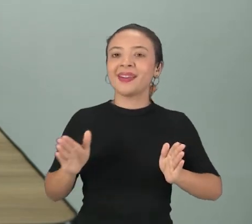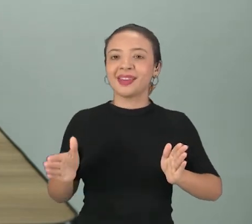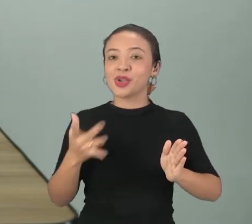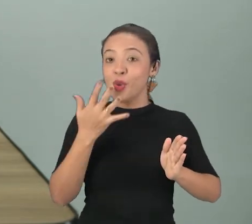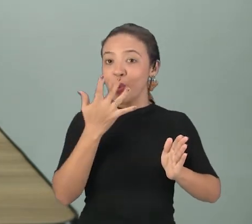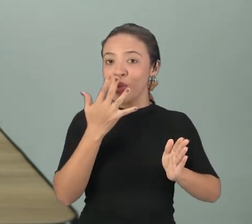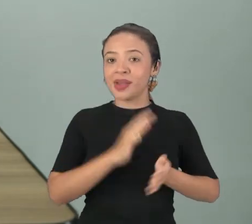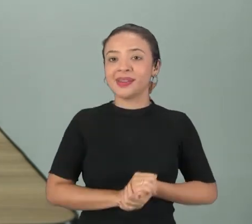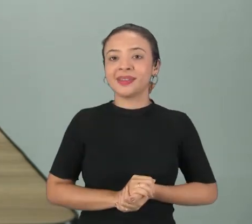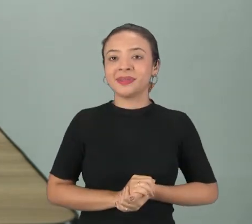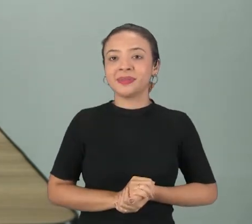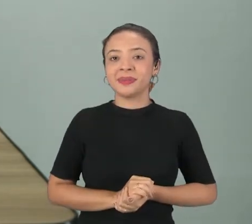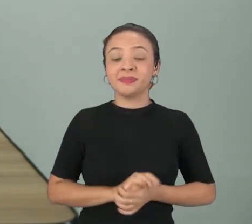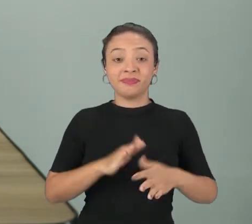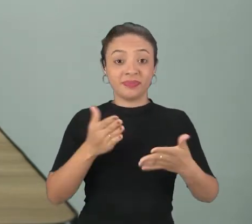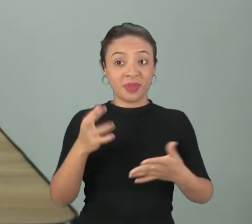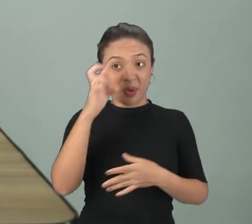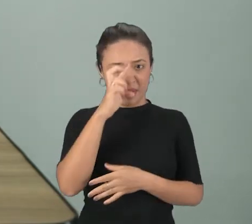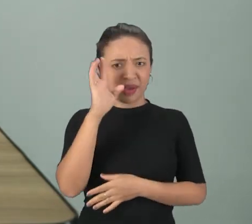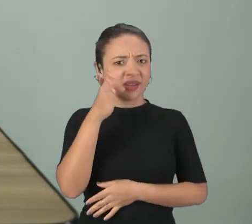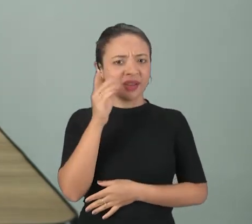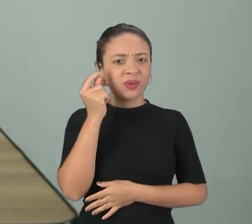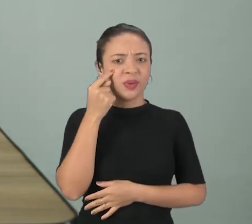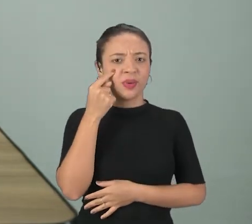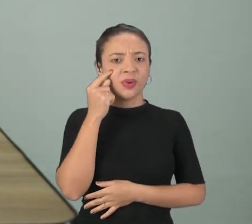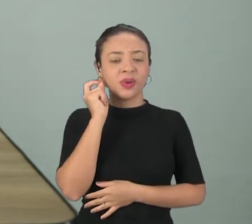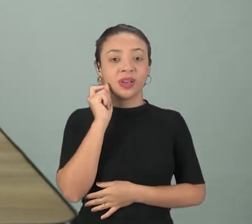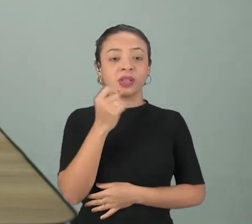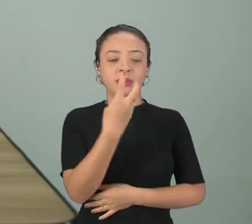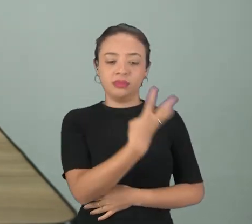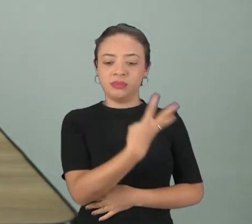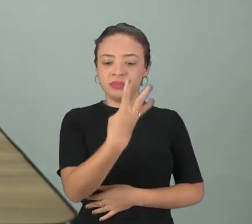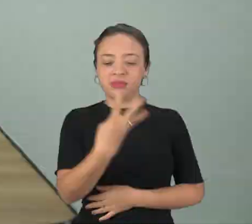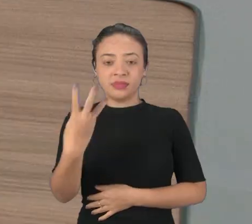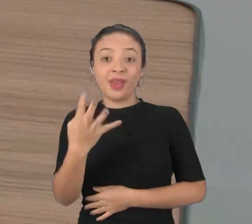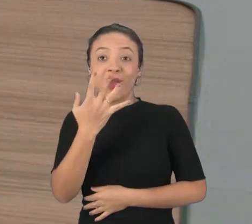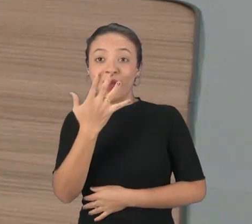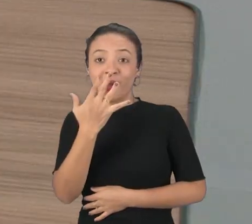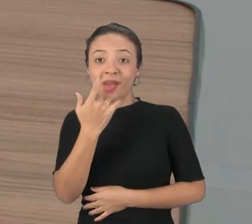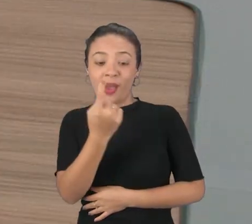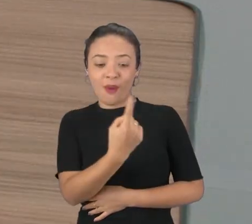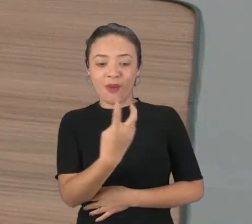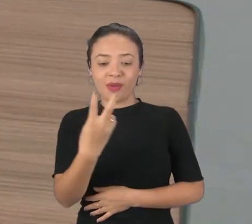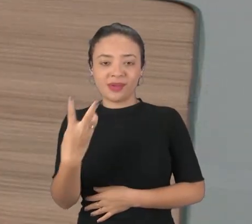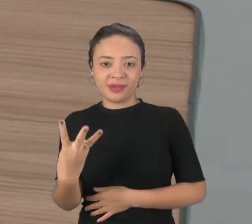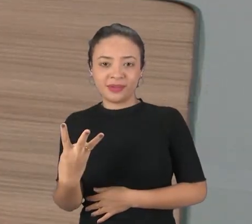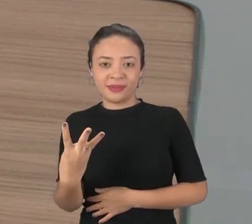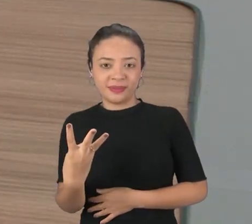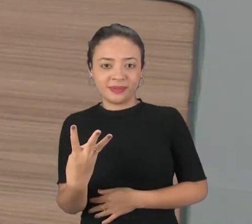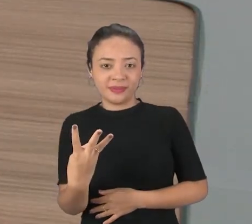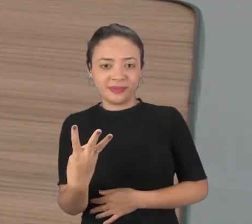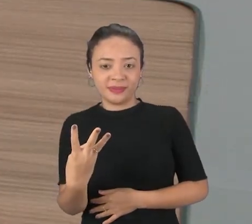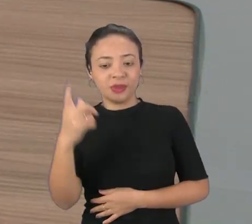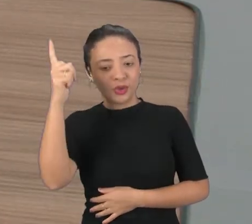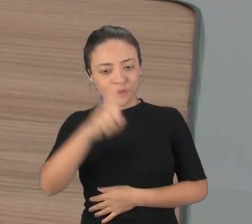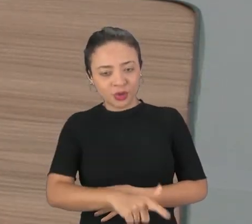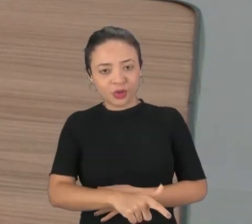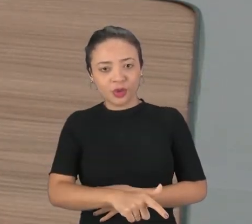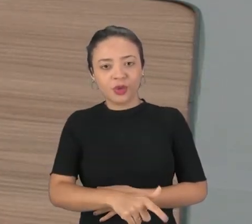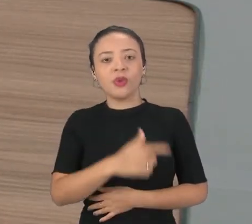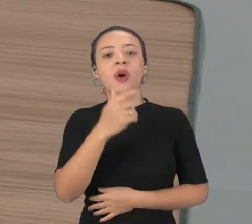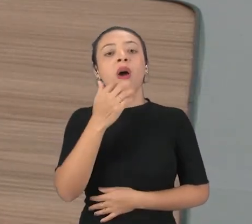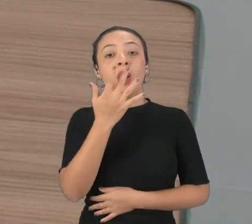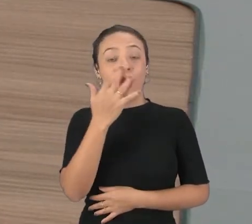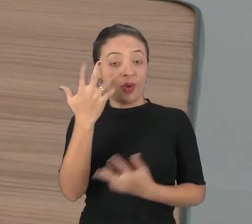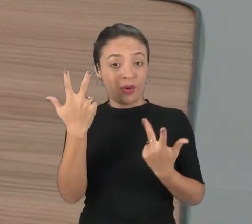Tudo bem então aqui e observarão que era de três em três cores uma duas três repetiu novamente